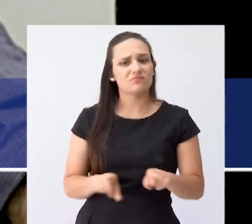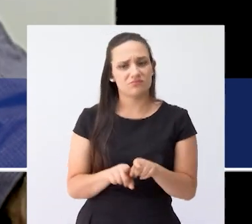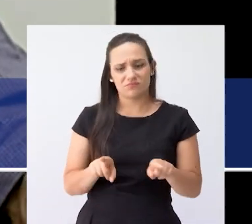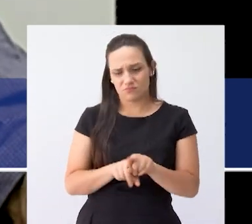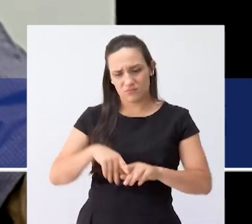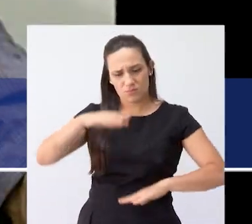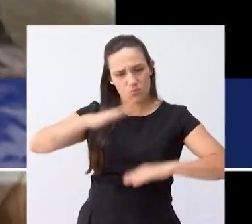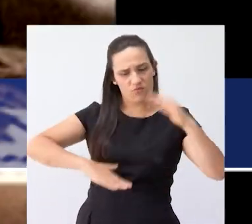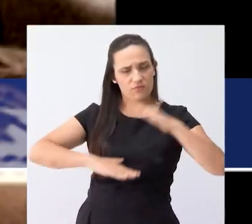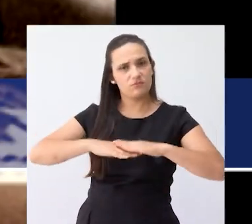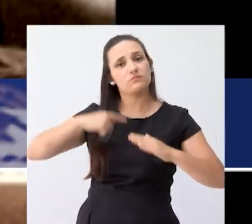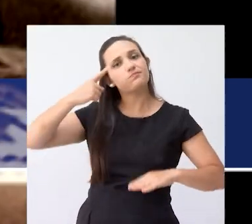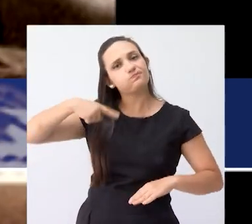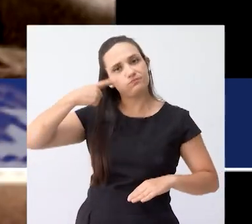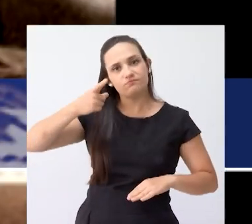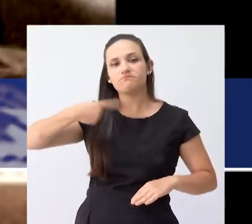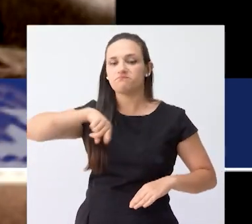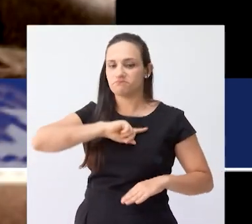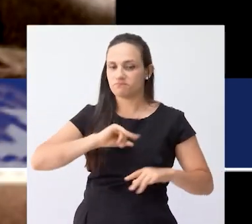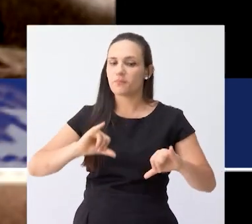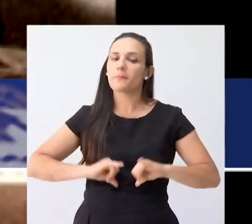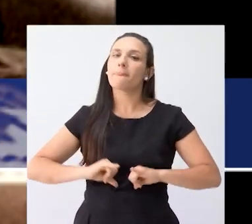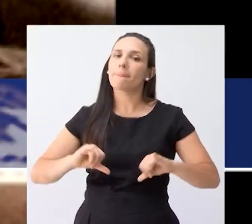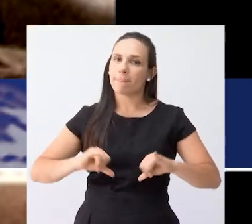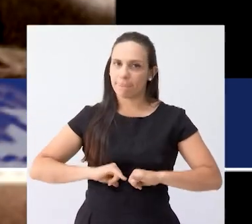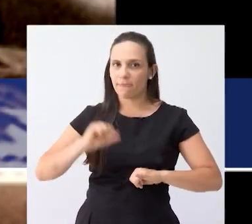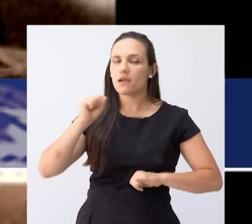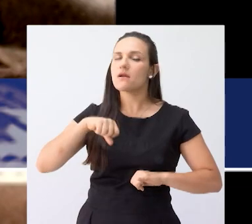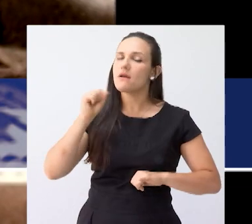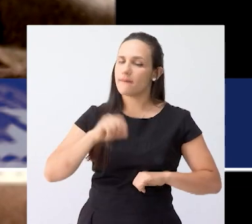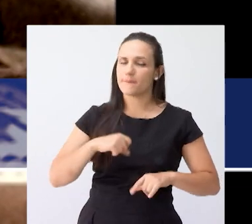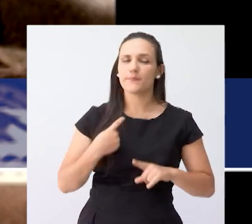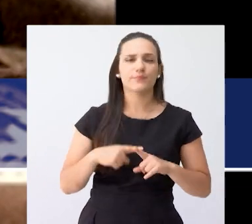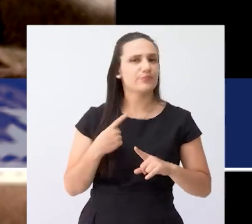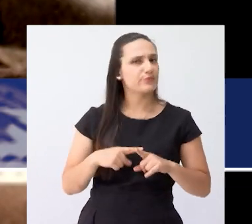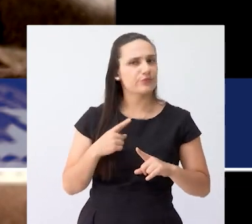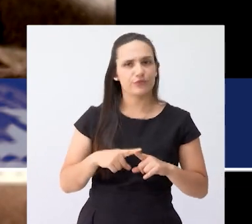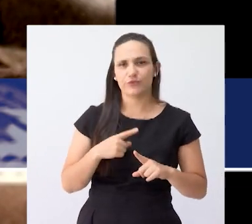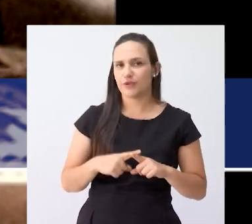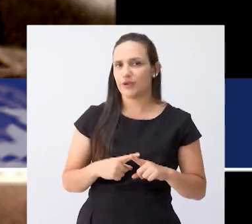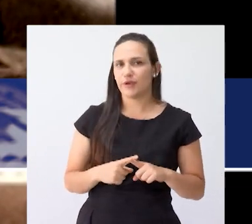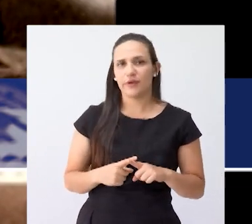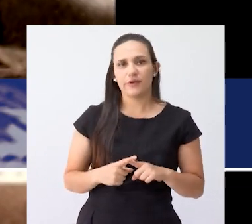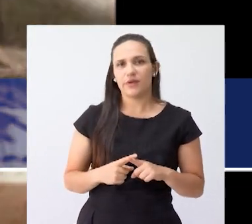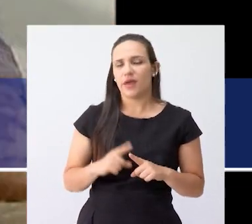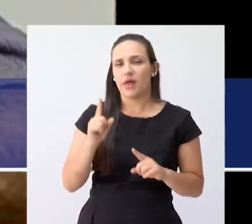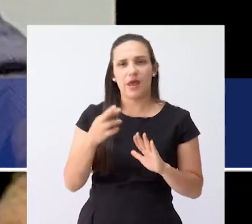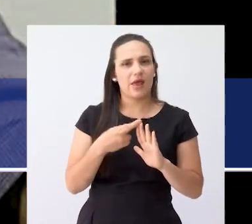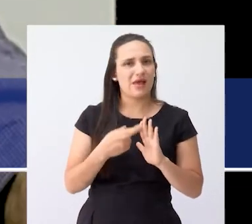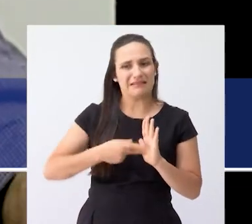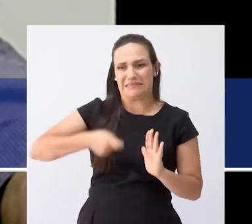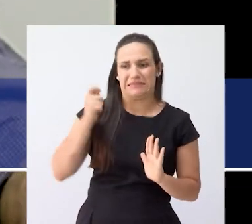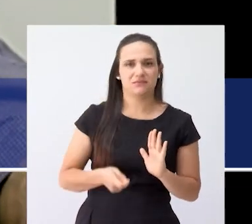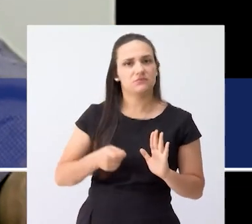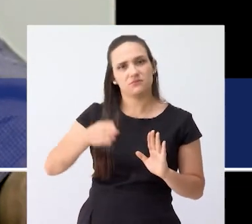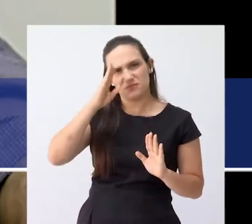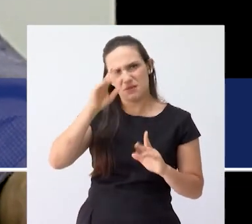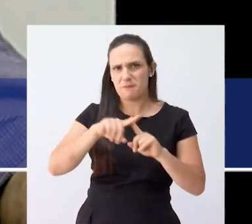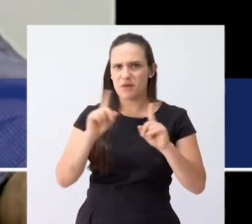redemocratização do país. Até na profissão, na advocacia, nós sofríamos as consequências desse regime militar,